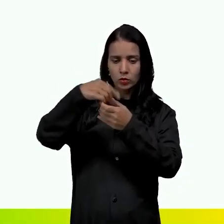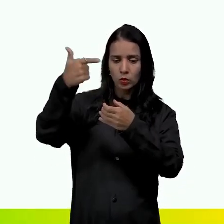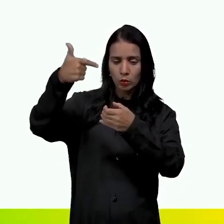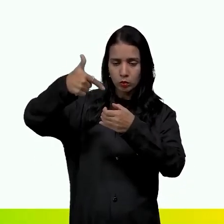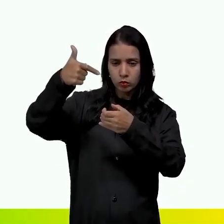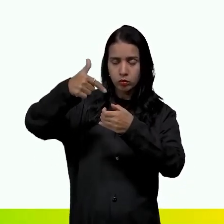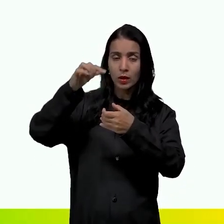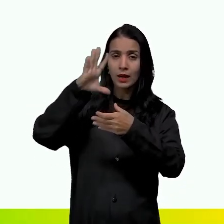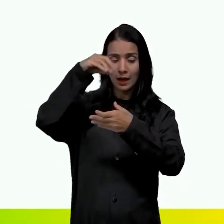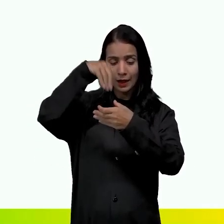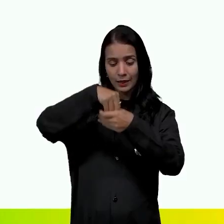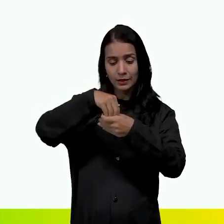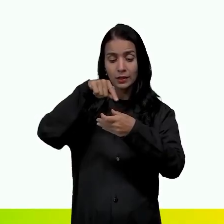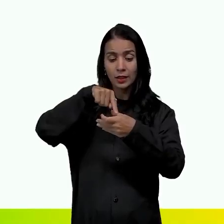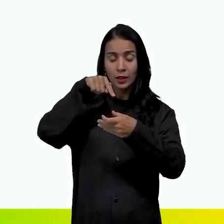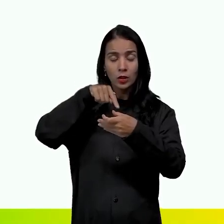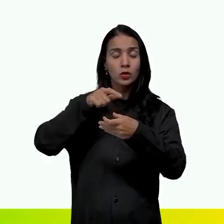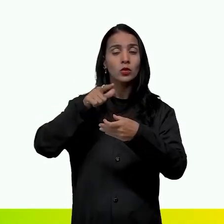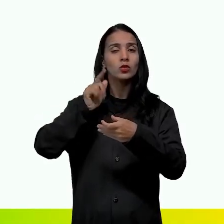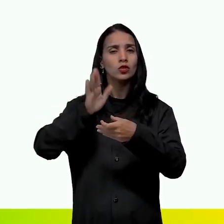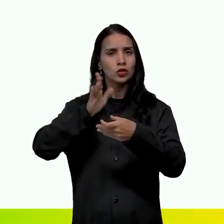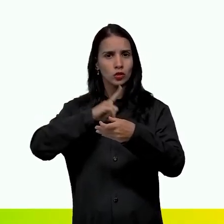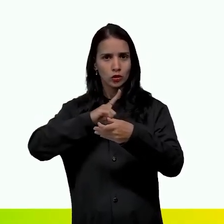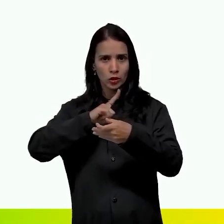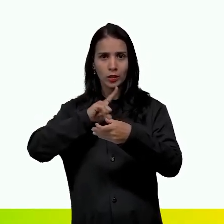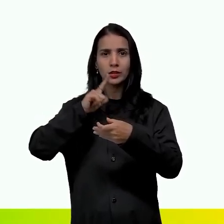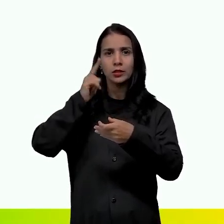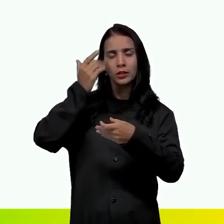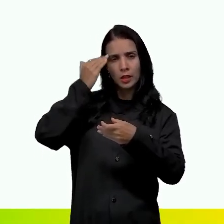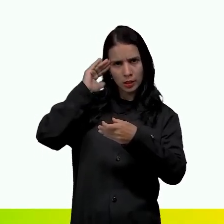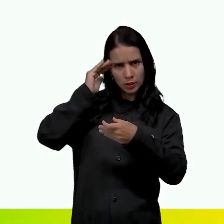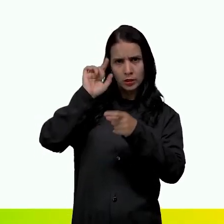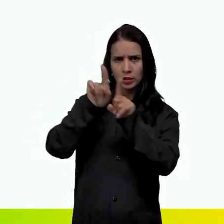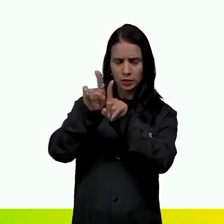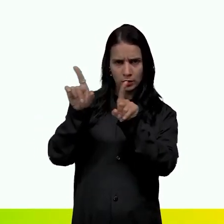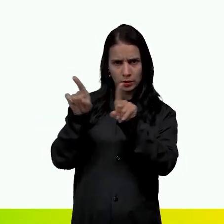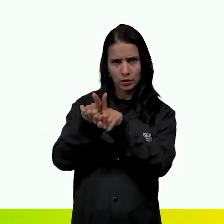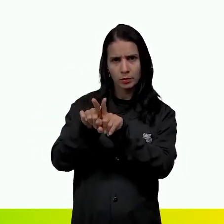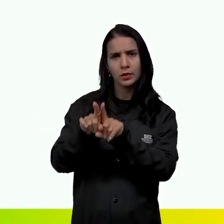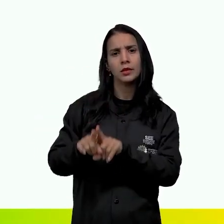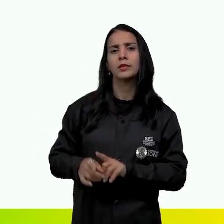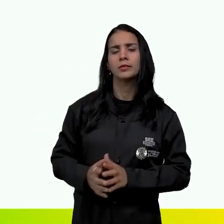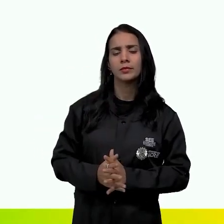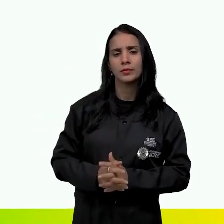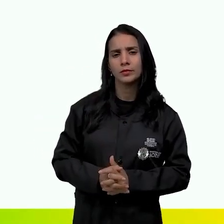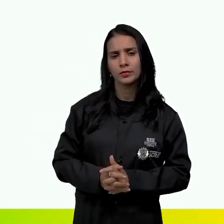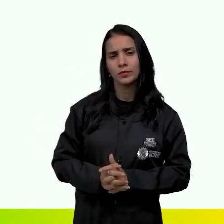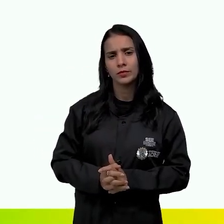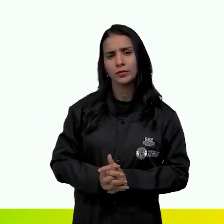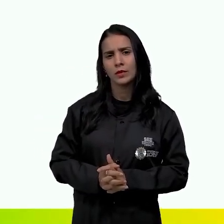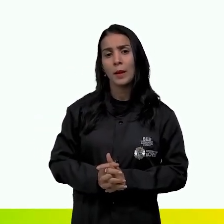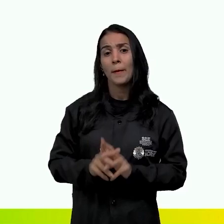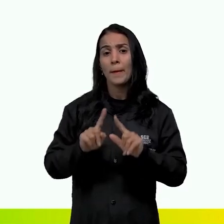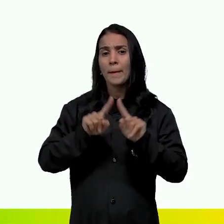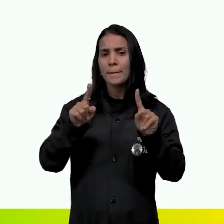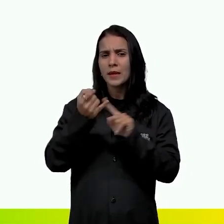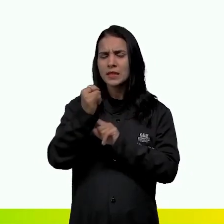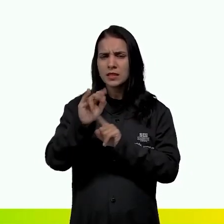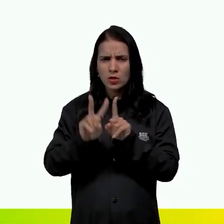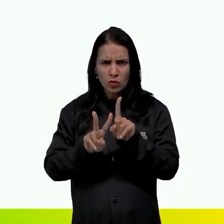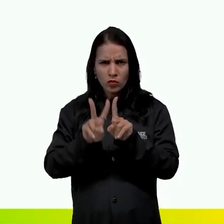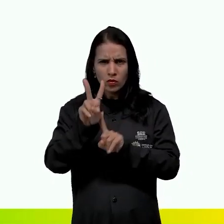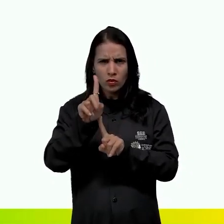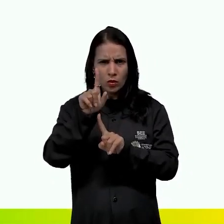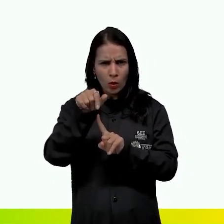da seguinte maneira. Nós sabemos que o volume é 1/3 da área da base vezes a